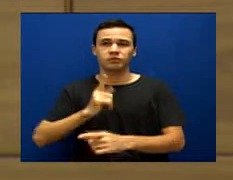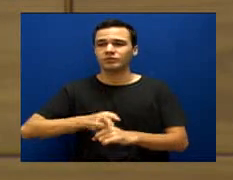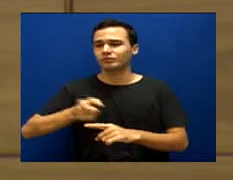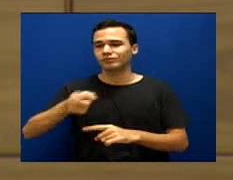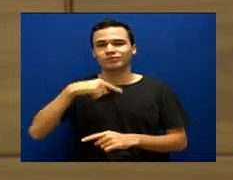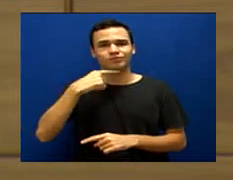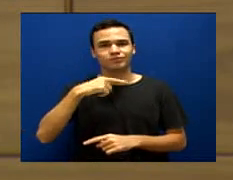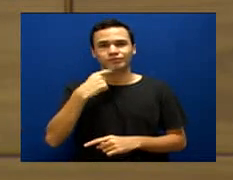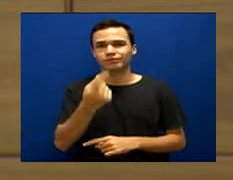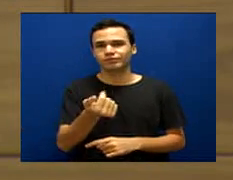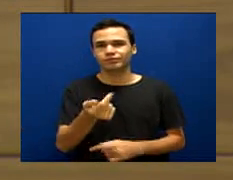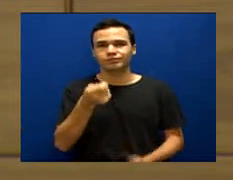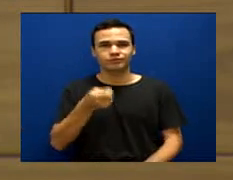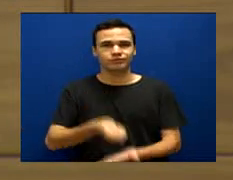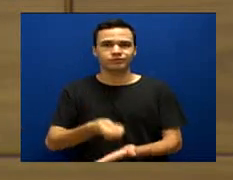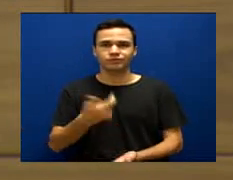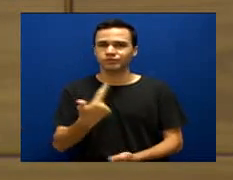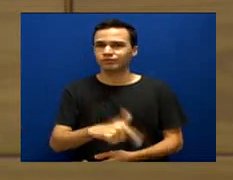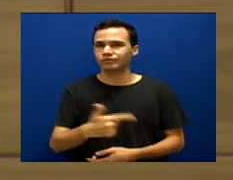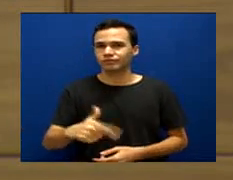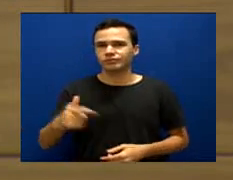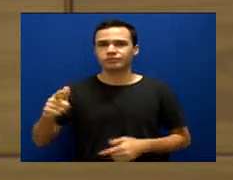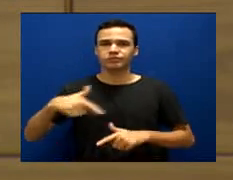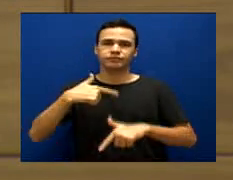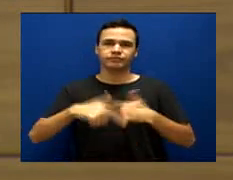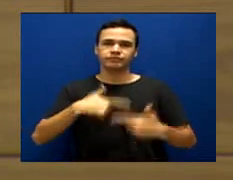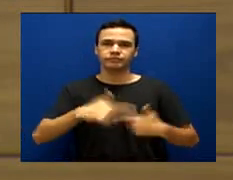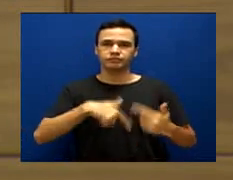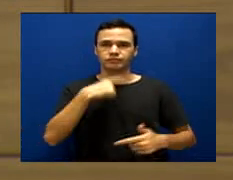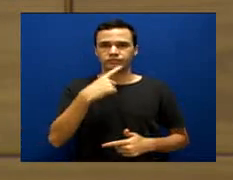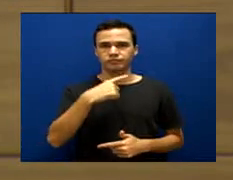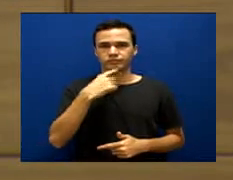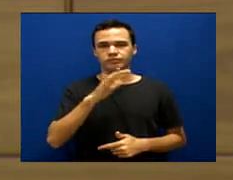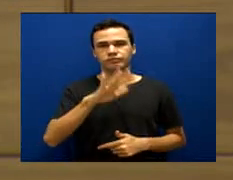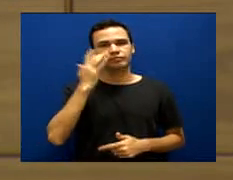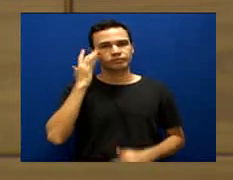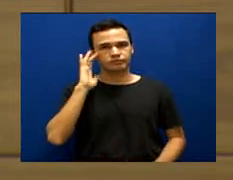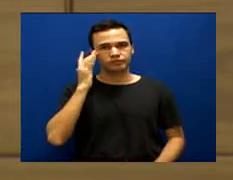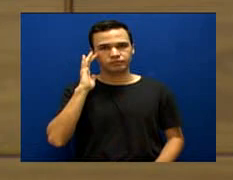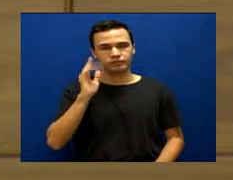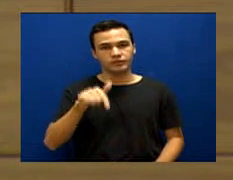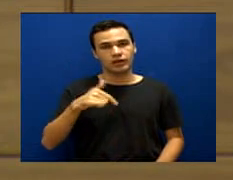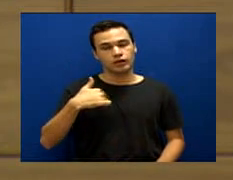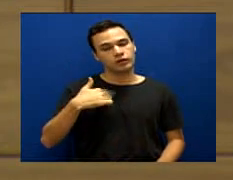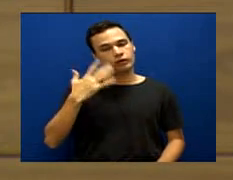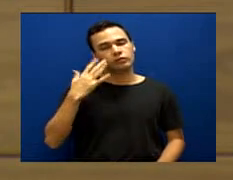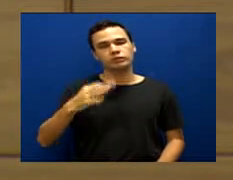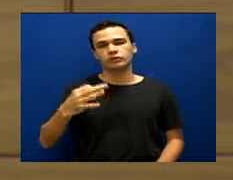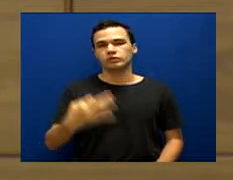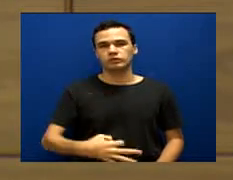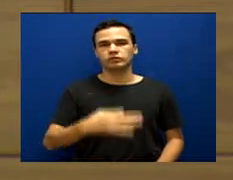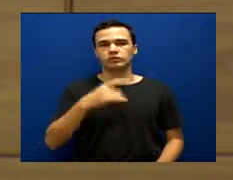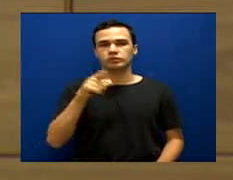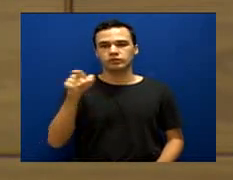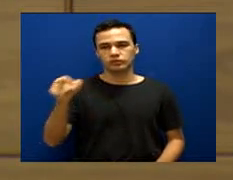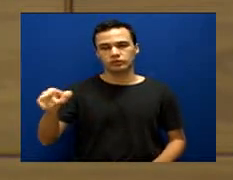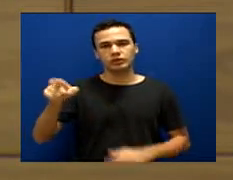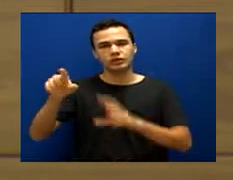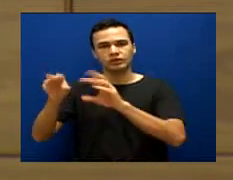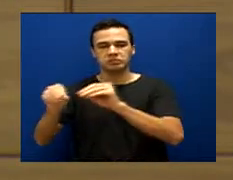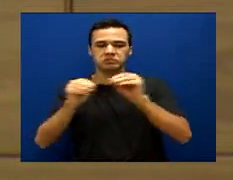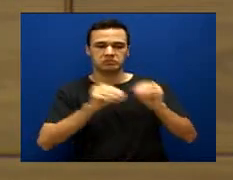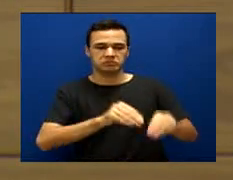tem recursos para fazer esse trabalho. Acho que se eu não estou enganada, essa atribuição passou